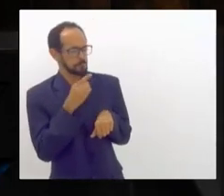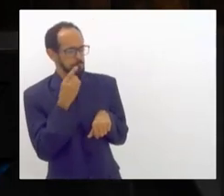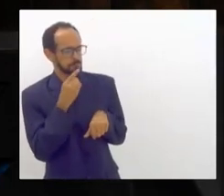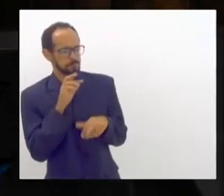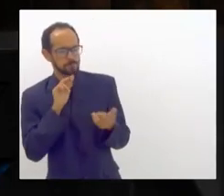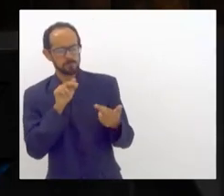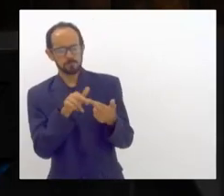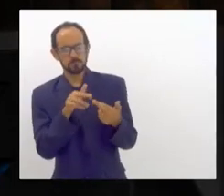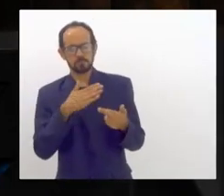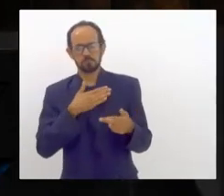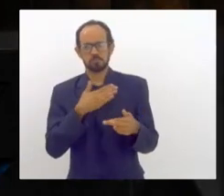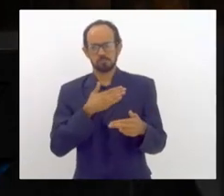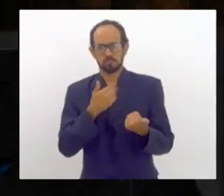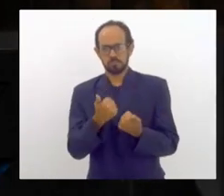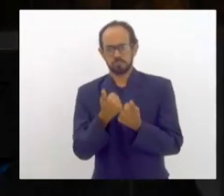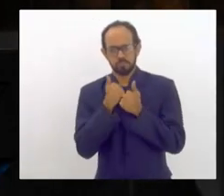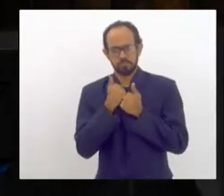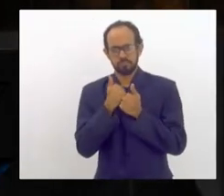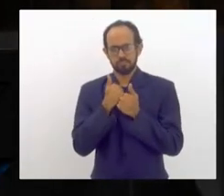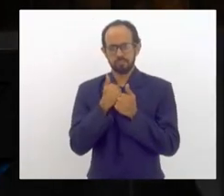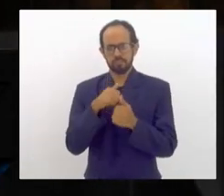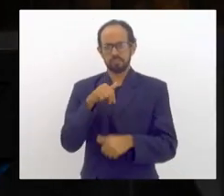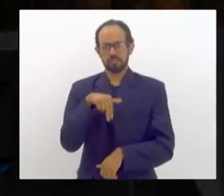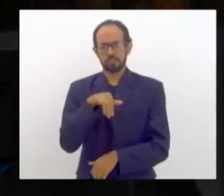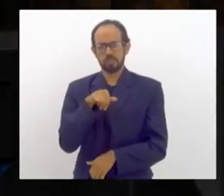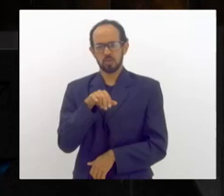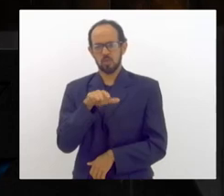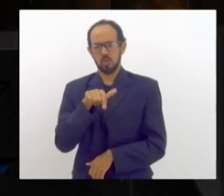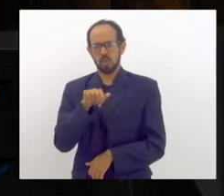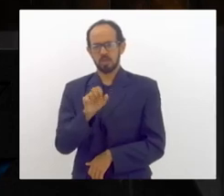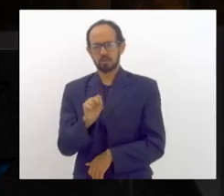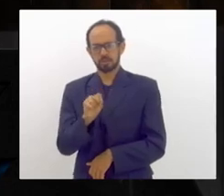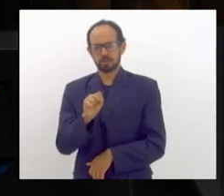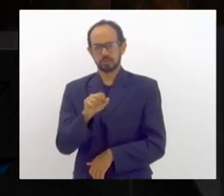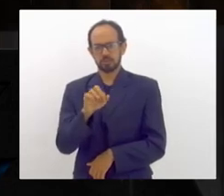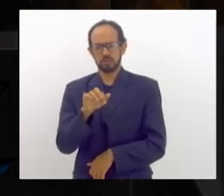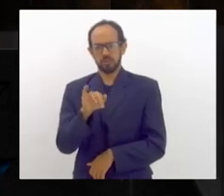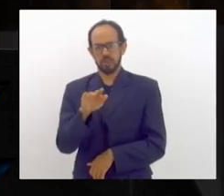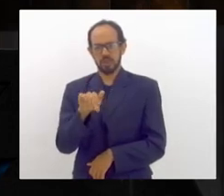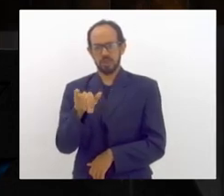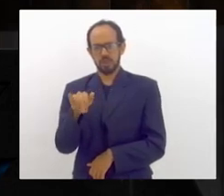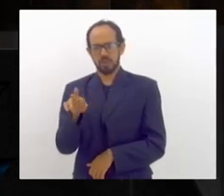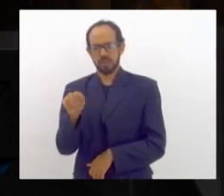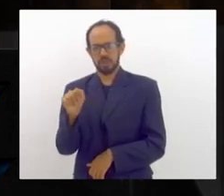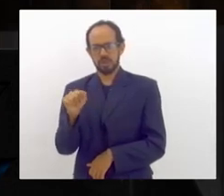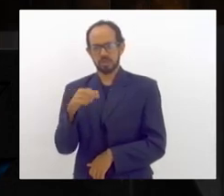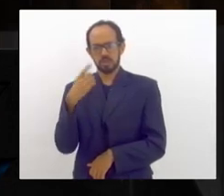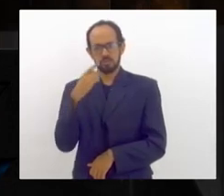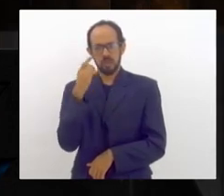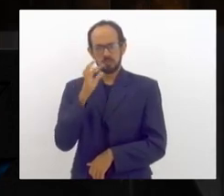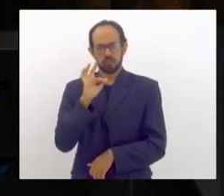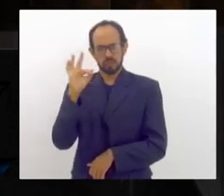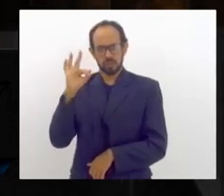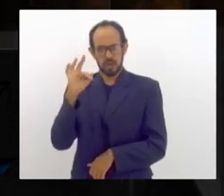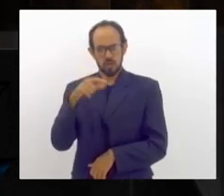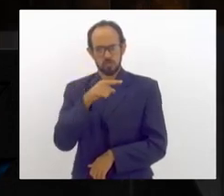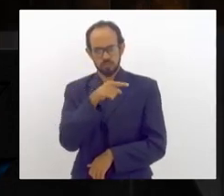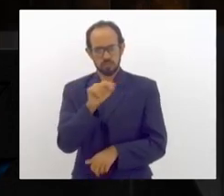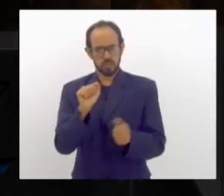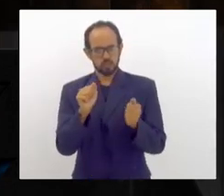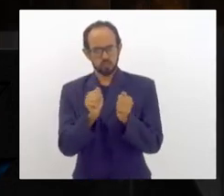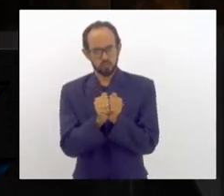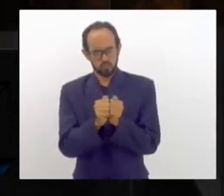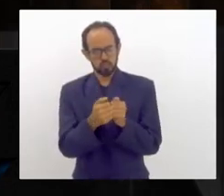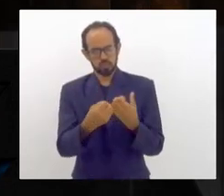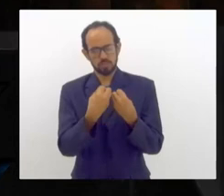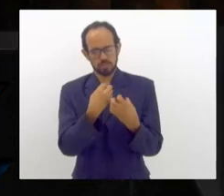referência, que me apoiou, que me ajudou, Nicolas Ferreira. Tamo junto, essa vitória é nossa, você faz parte disso. Temos, sim, voz.